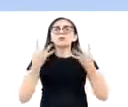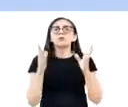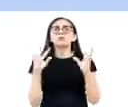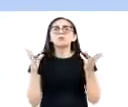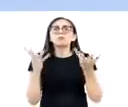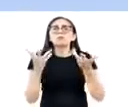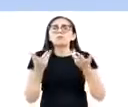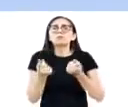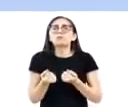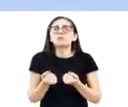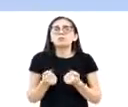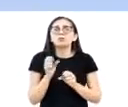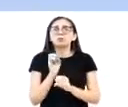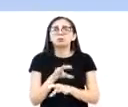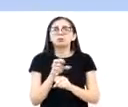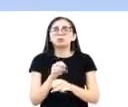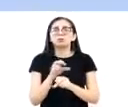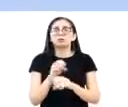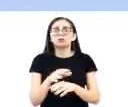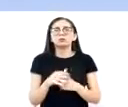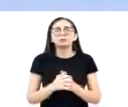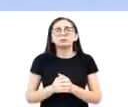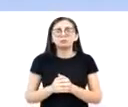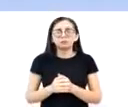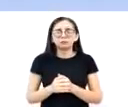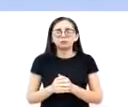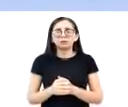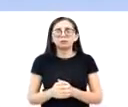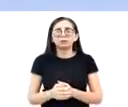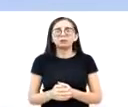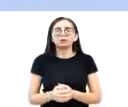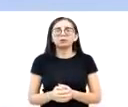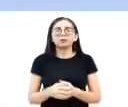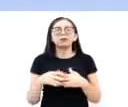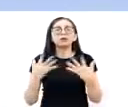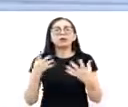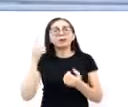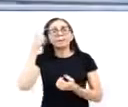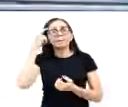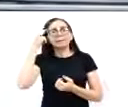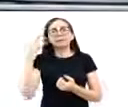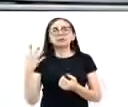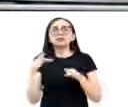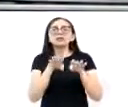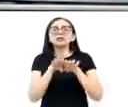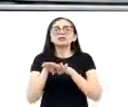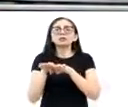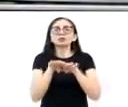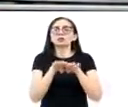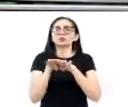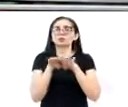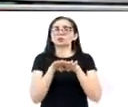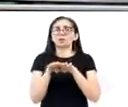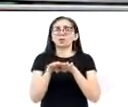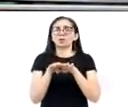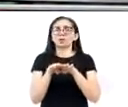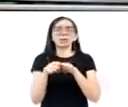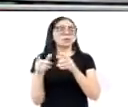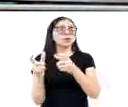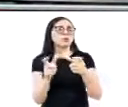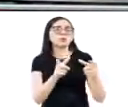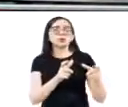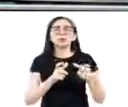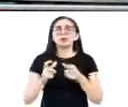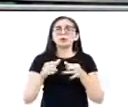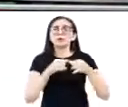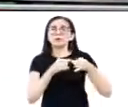três incisos, para mim, eles são a base desse artigo 206. Quando a gente pensa em igualdade e